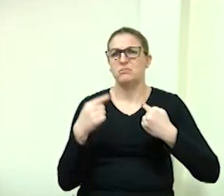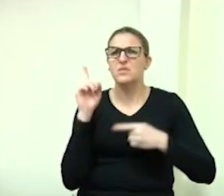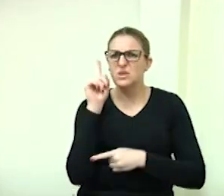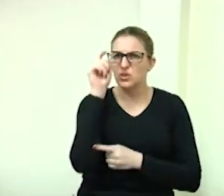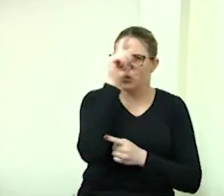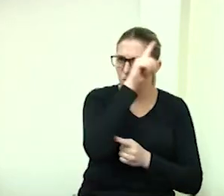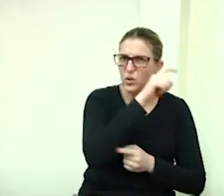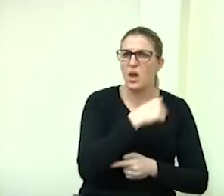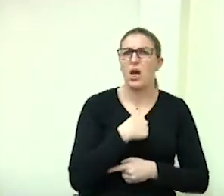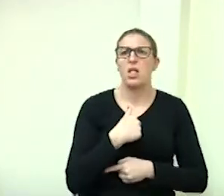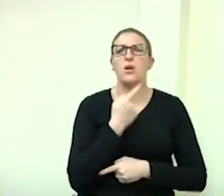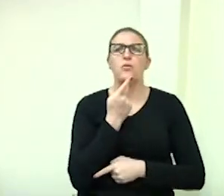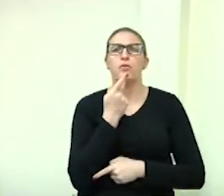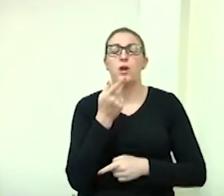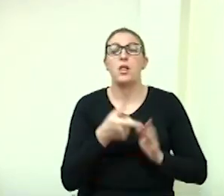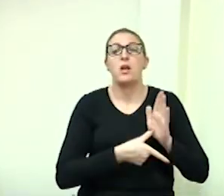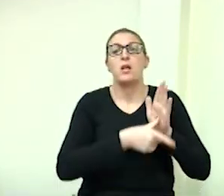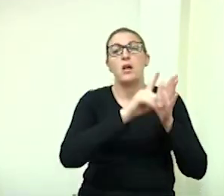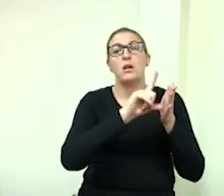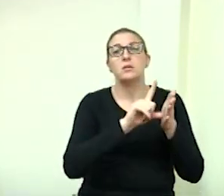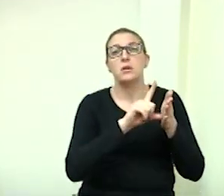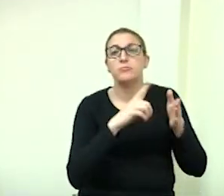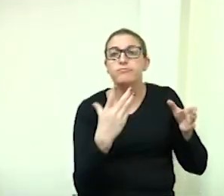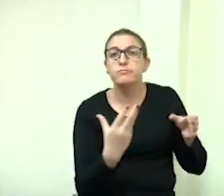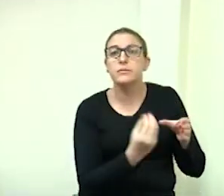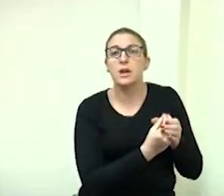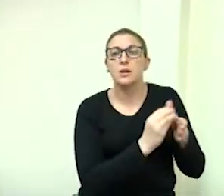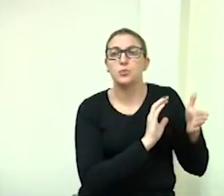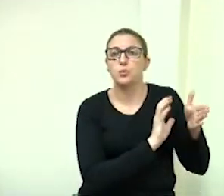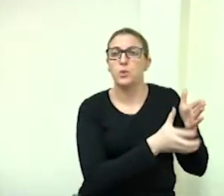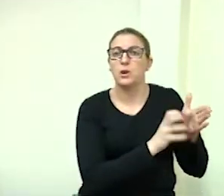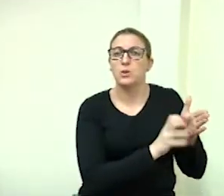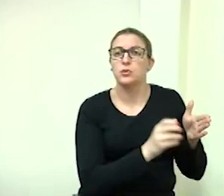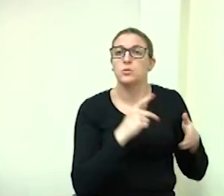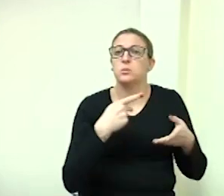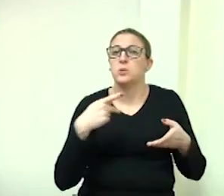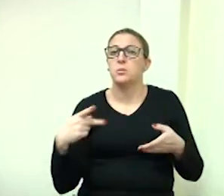está lá nos progressistas para tentar